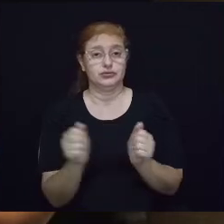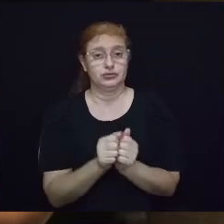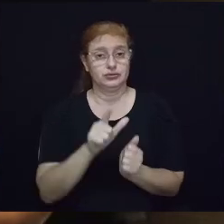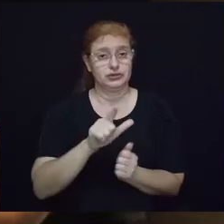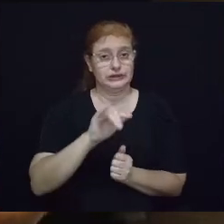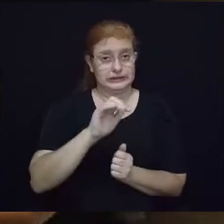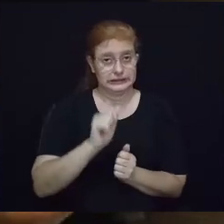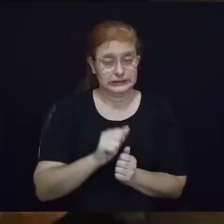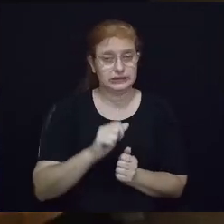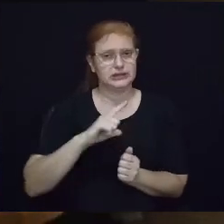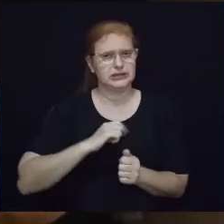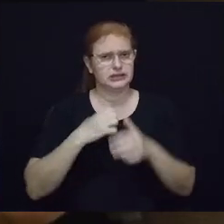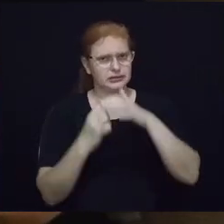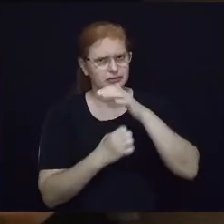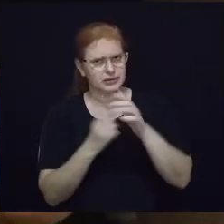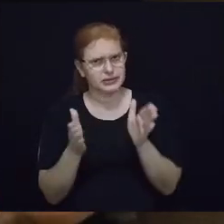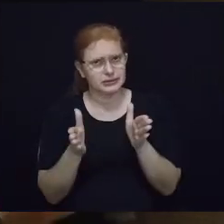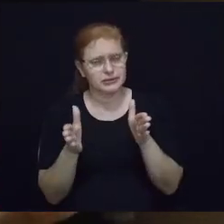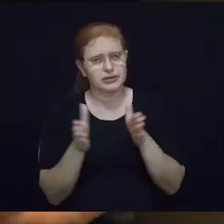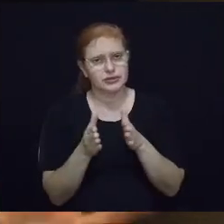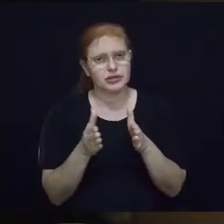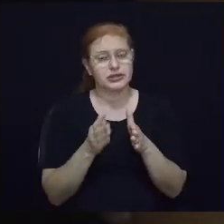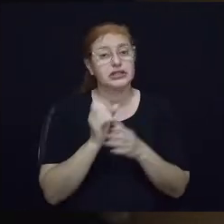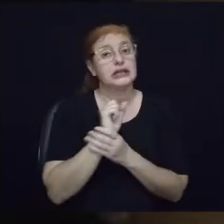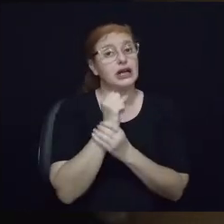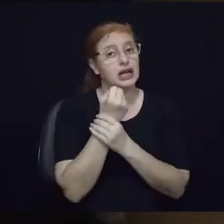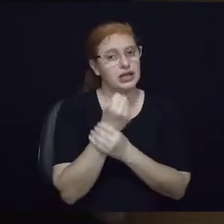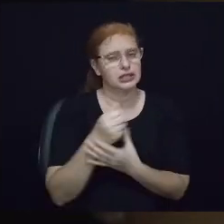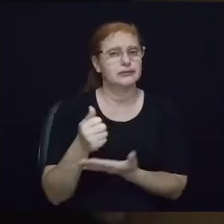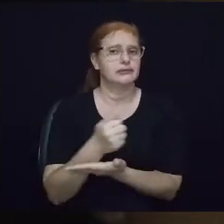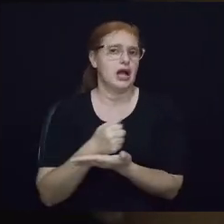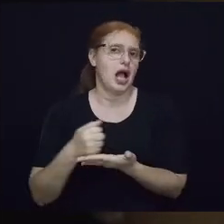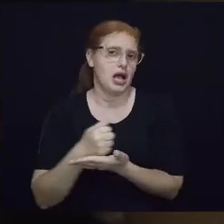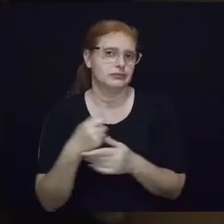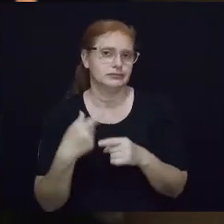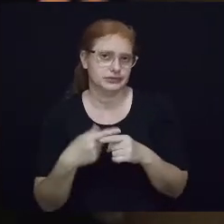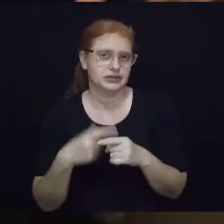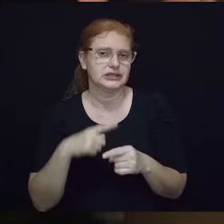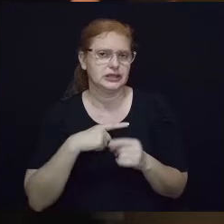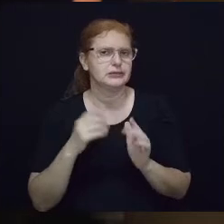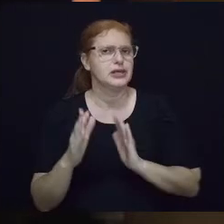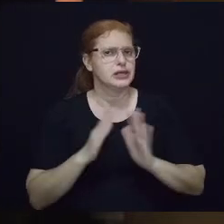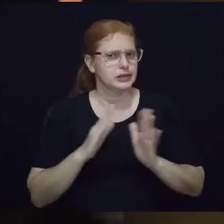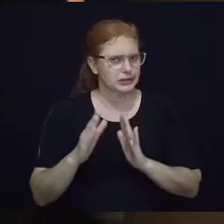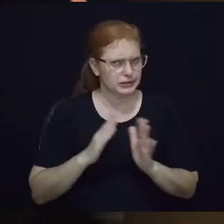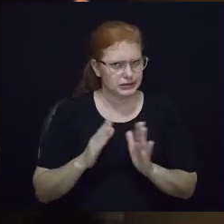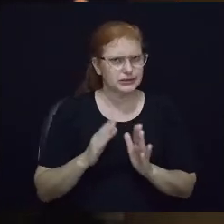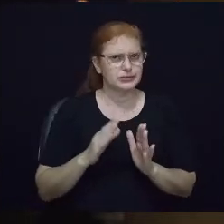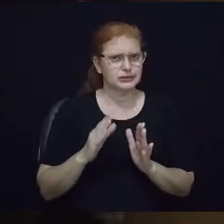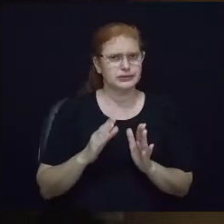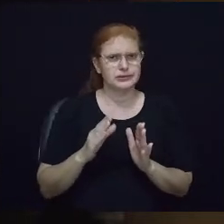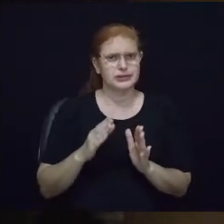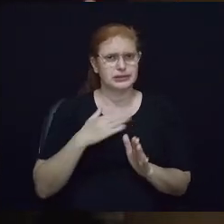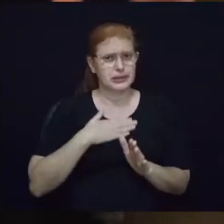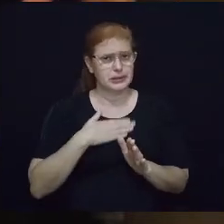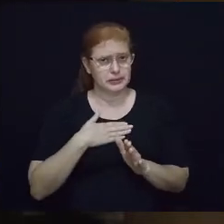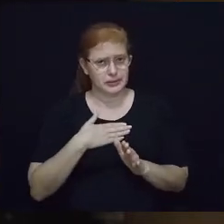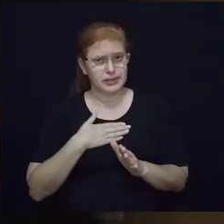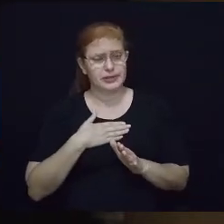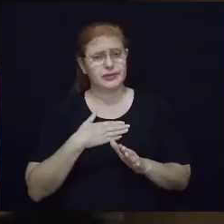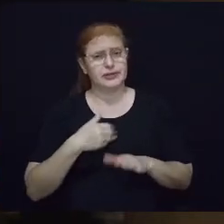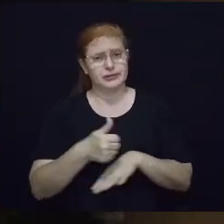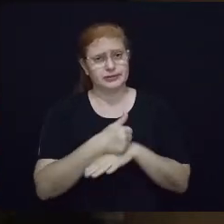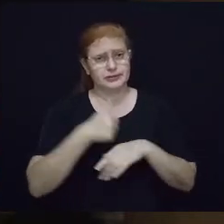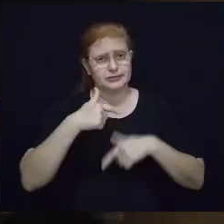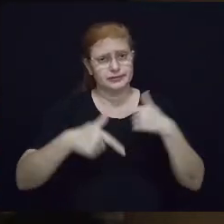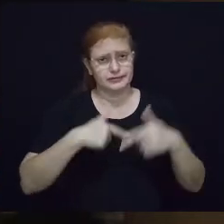TUM, que garante o básico ali. Porque teve um período longo da minha carreira que a